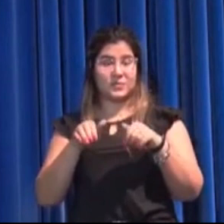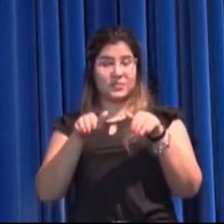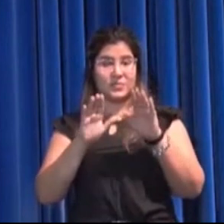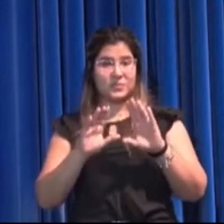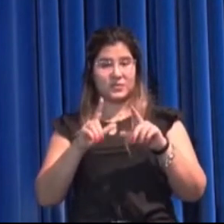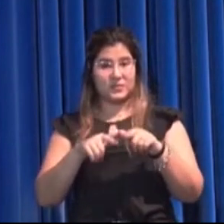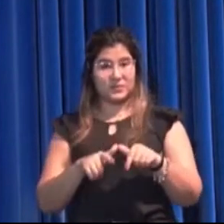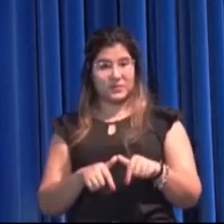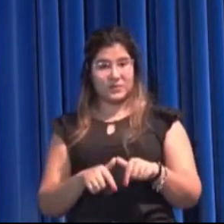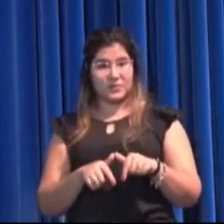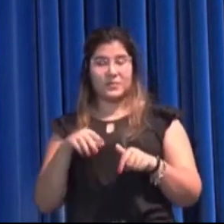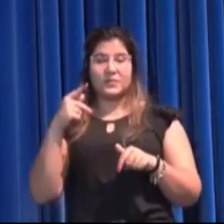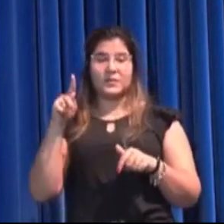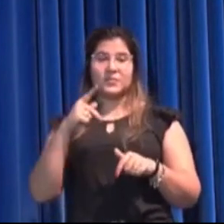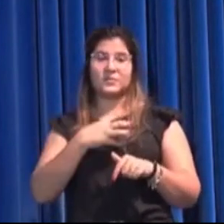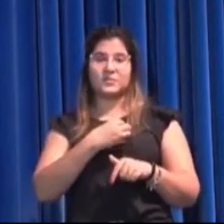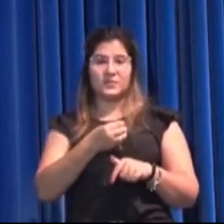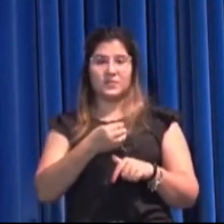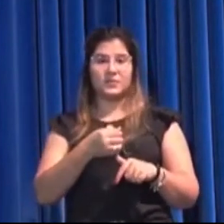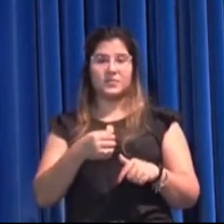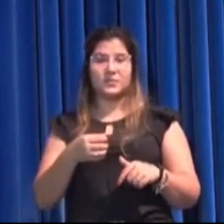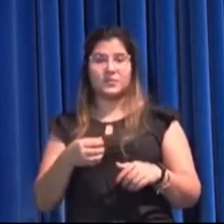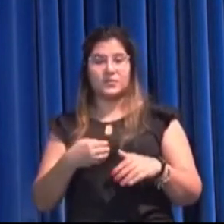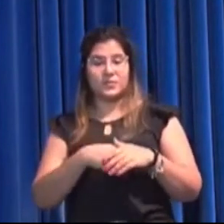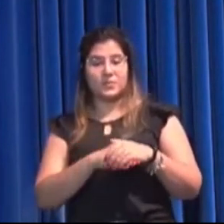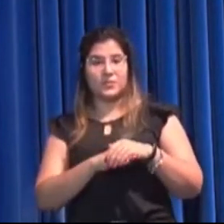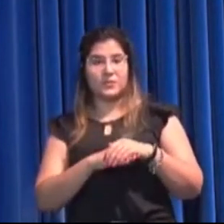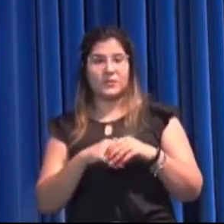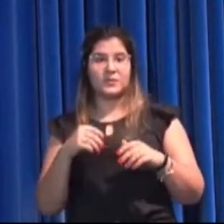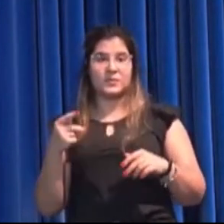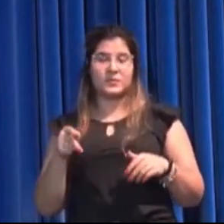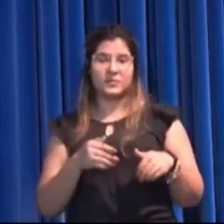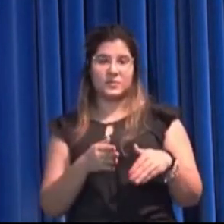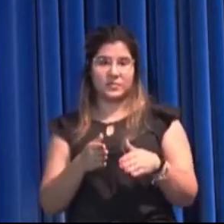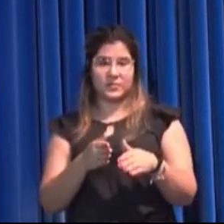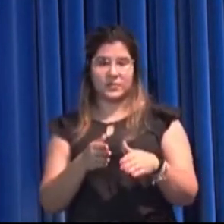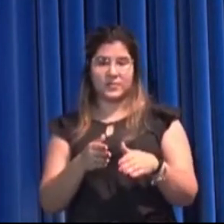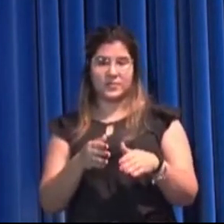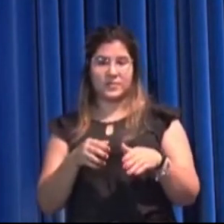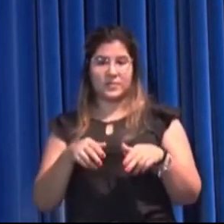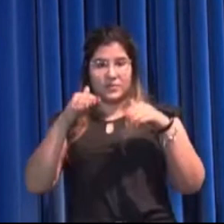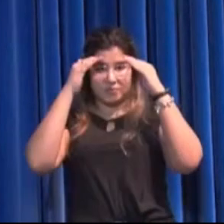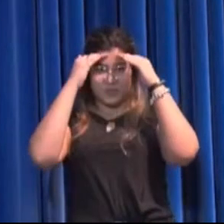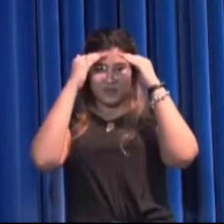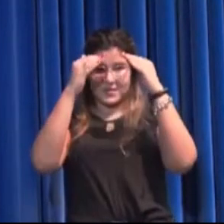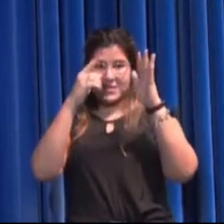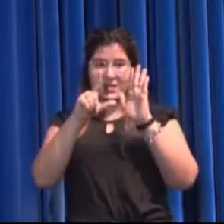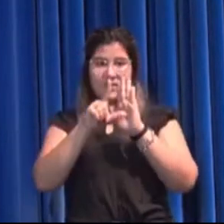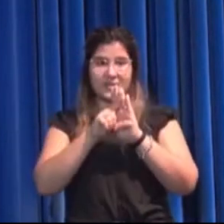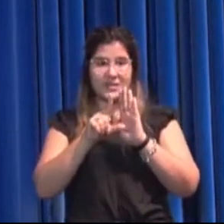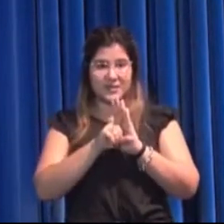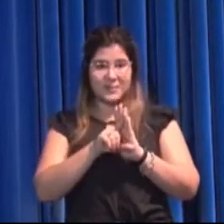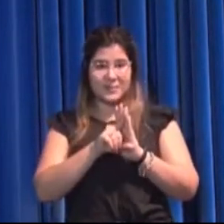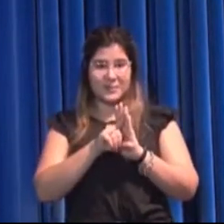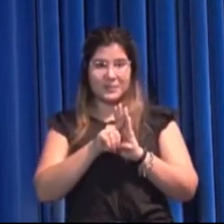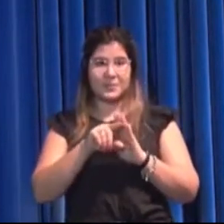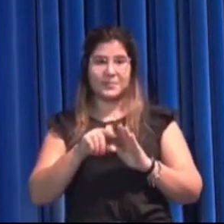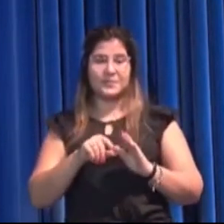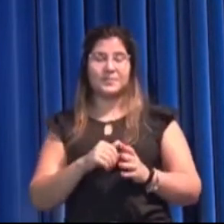que teus filhos guardem o seu caminho, para andarem na lei diante de mim, como tu